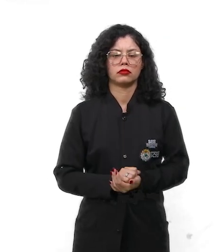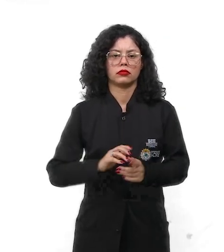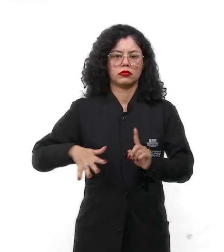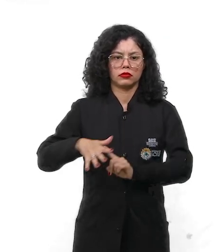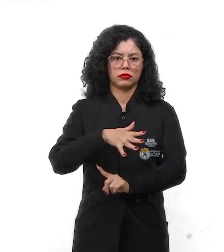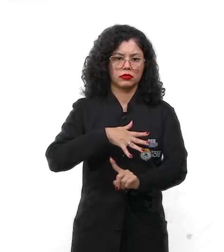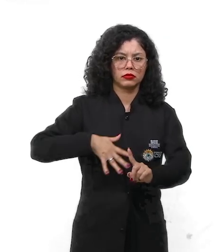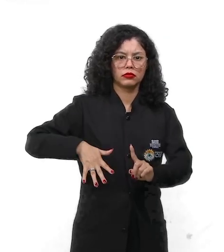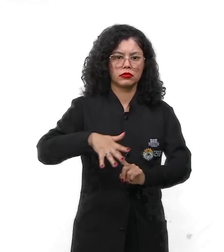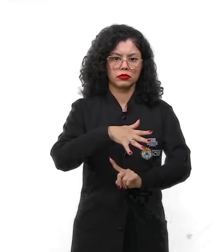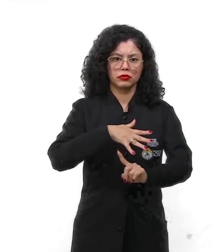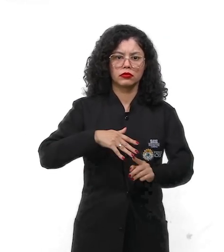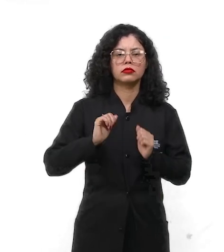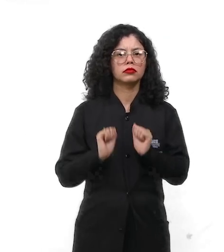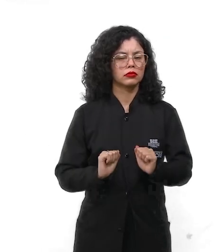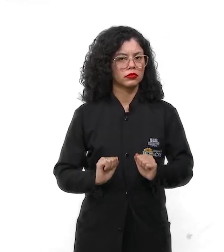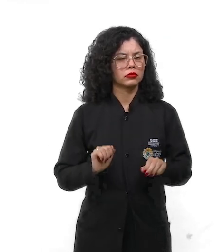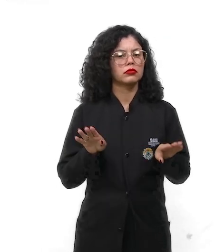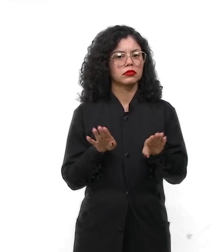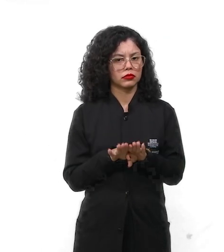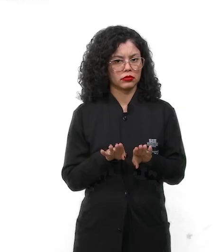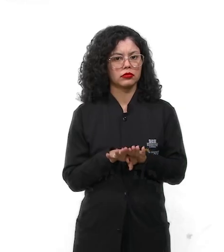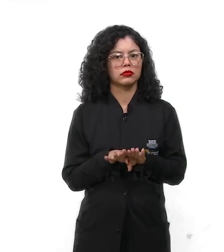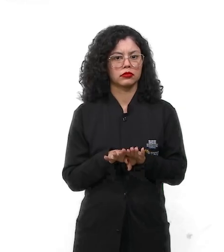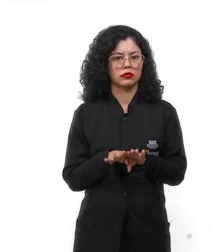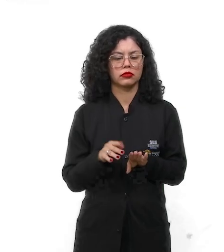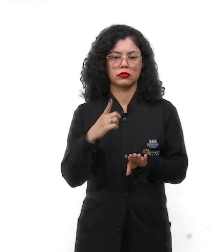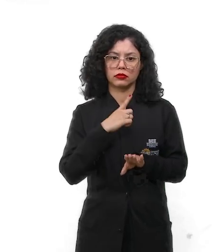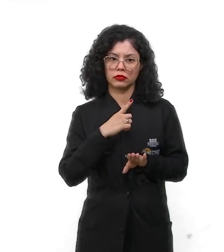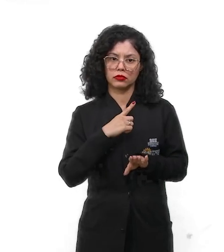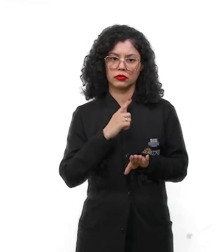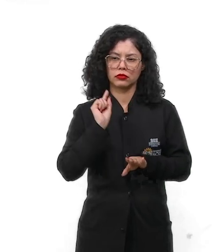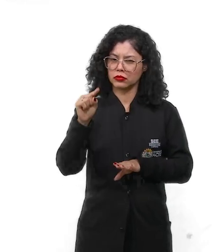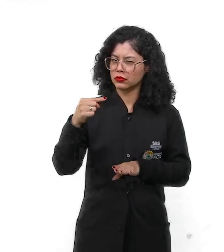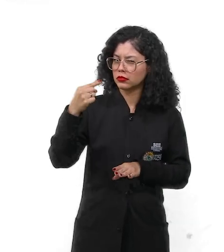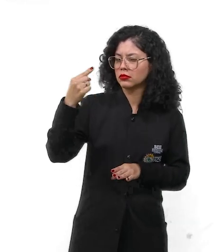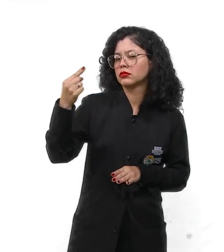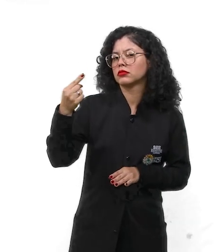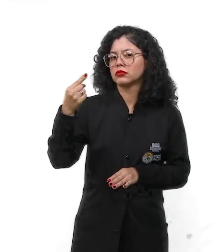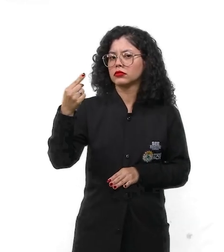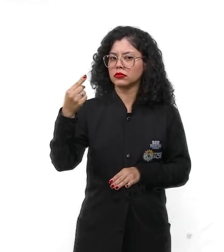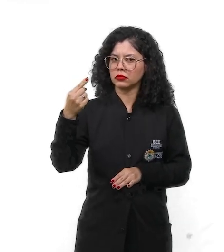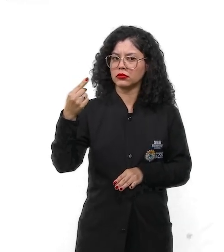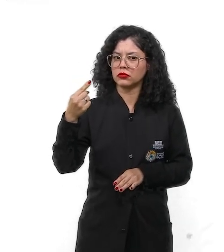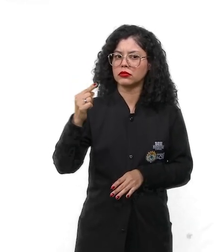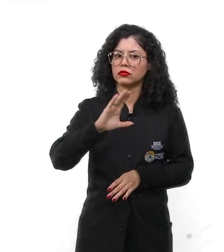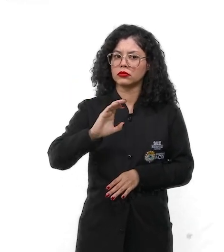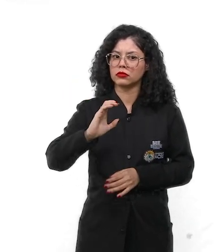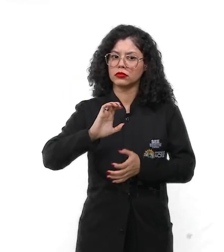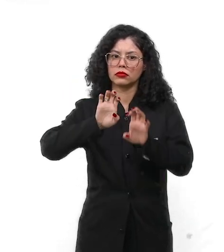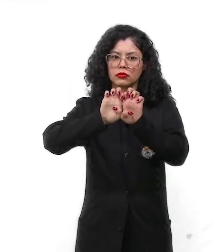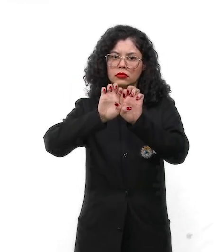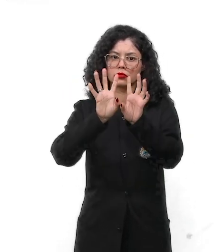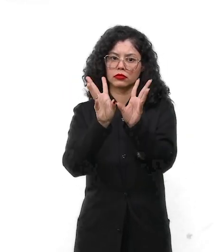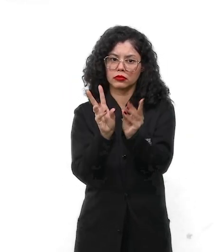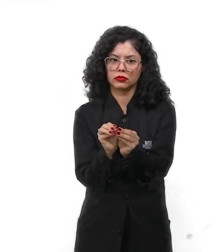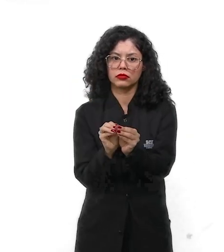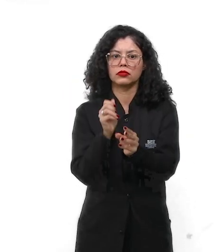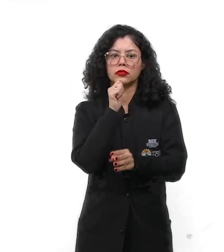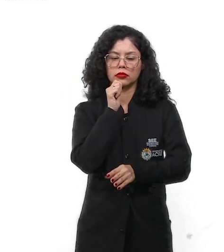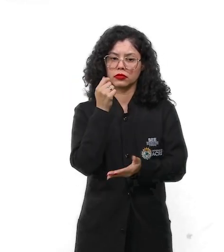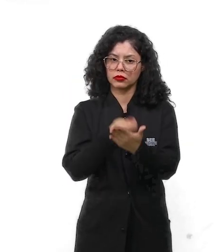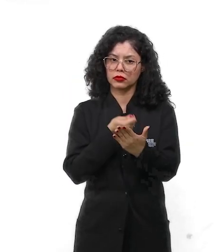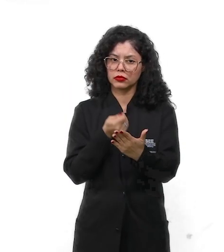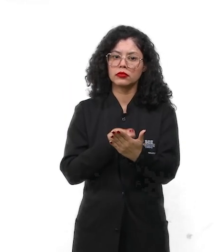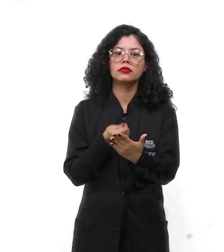ambiente, então a gente podia estar também tendo essa questão aqui lá na ecologia, que é o que é mais cobrado